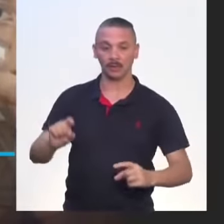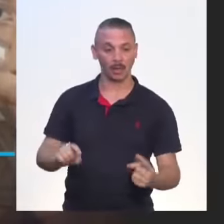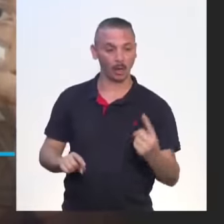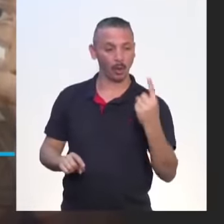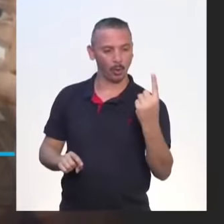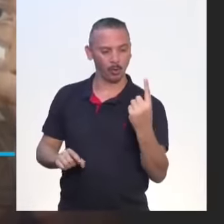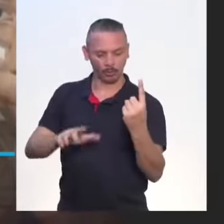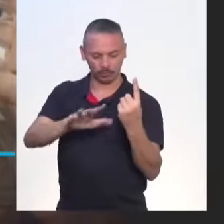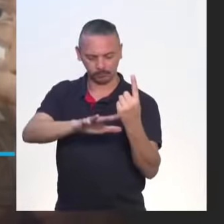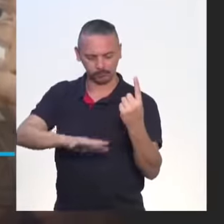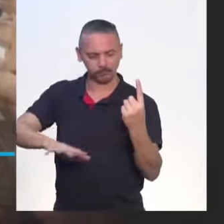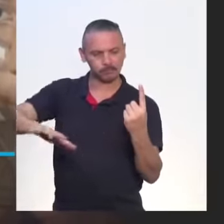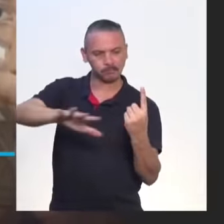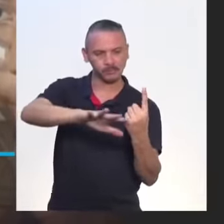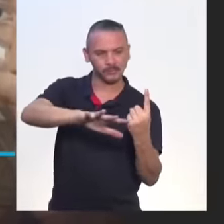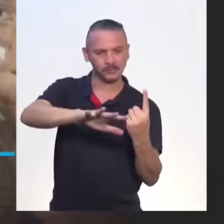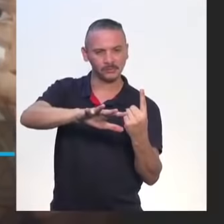no meio